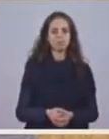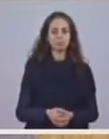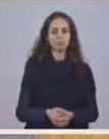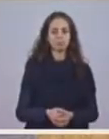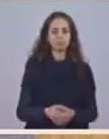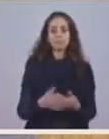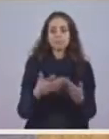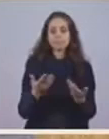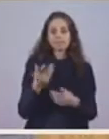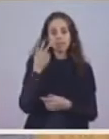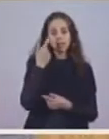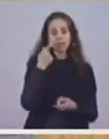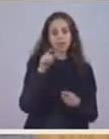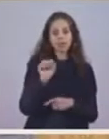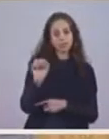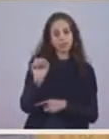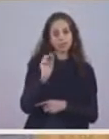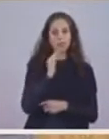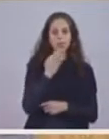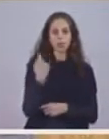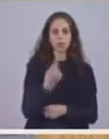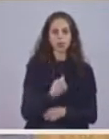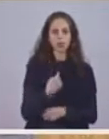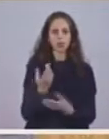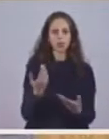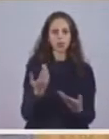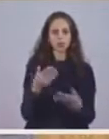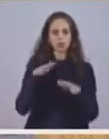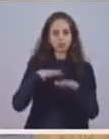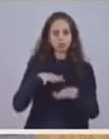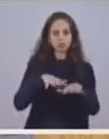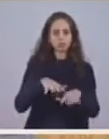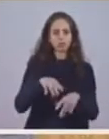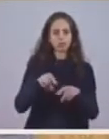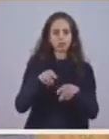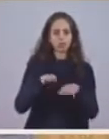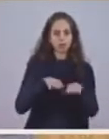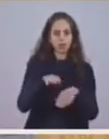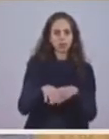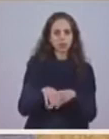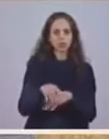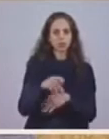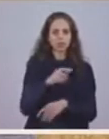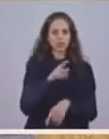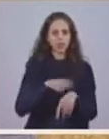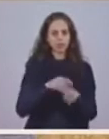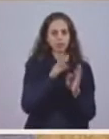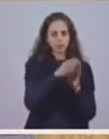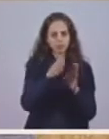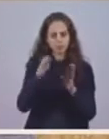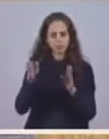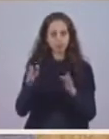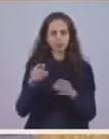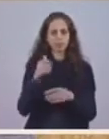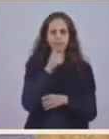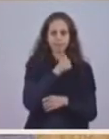Será que a sua ressurreição depende de nós, das procissões dos passos, das vias sacras, das